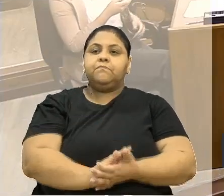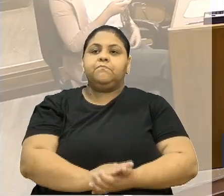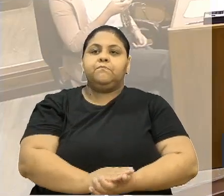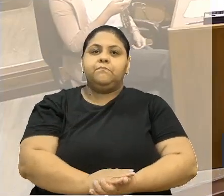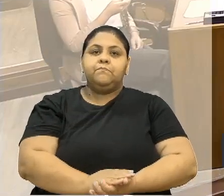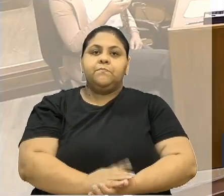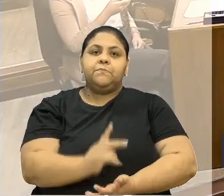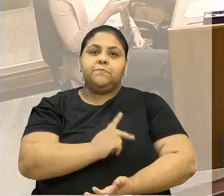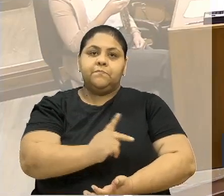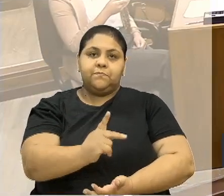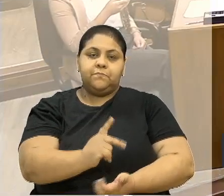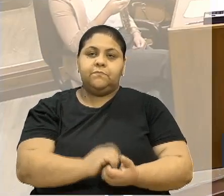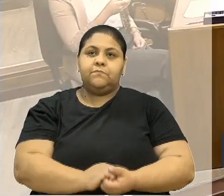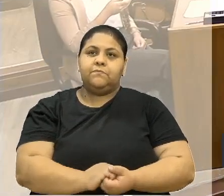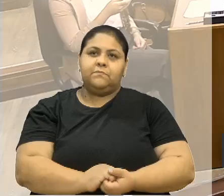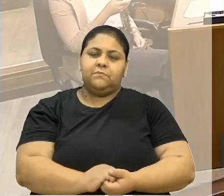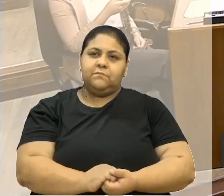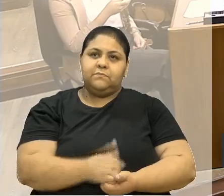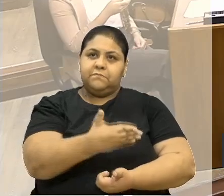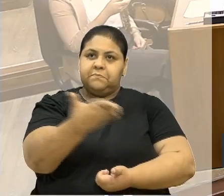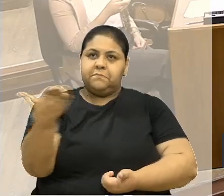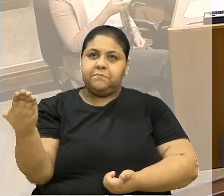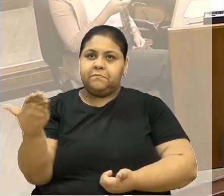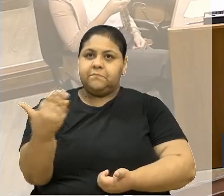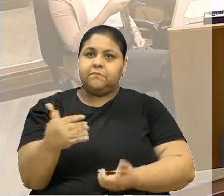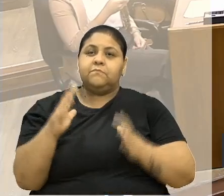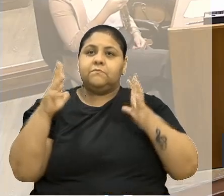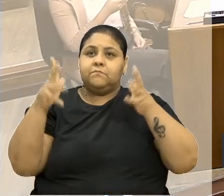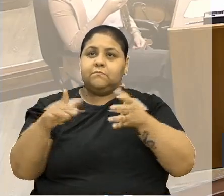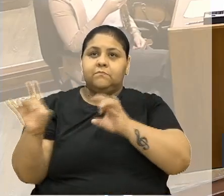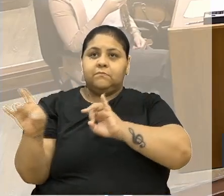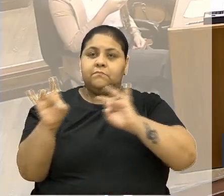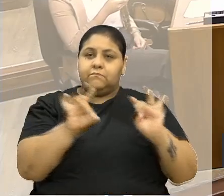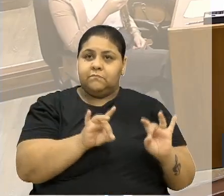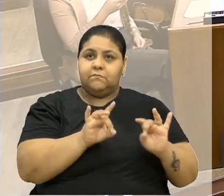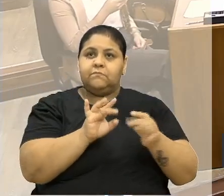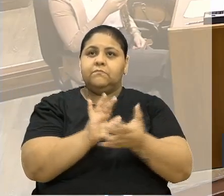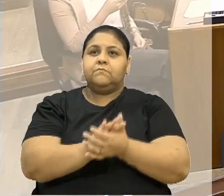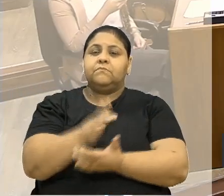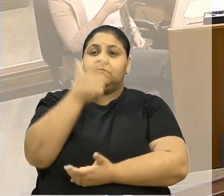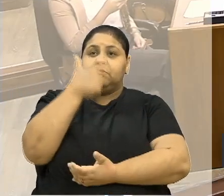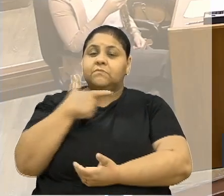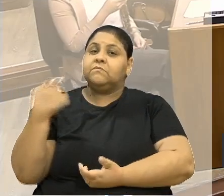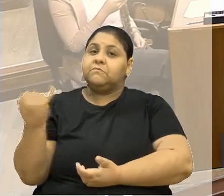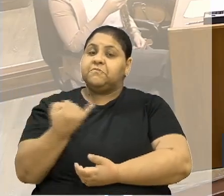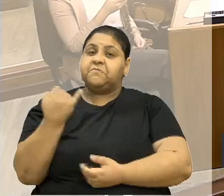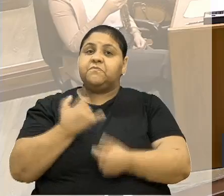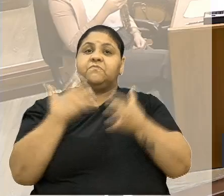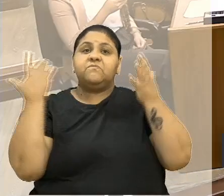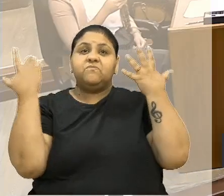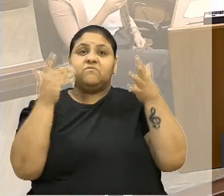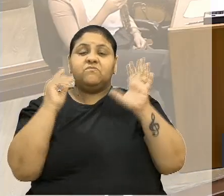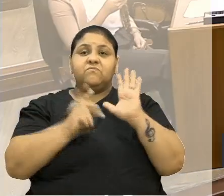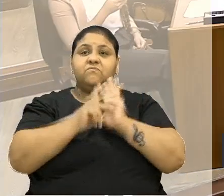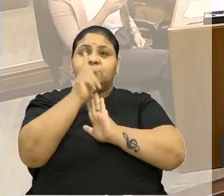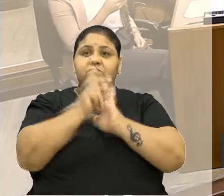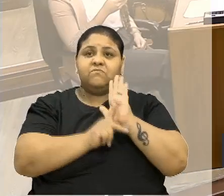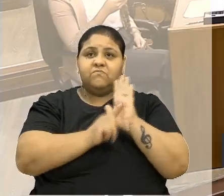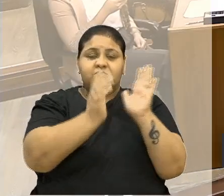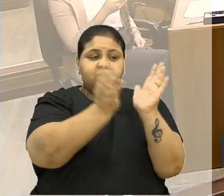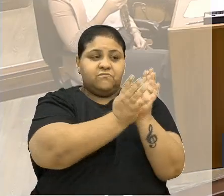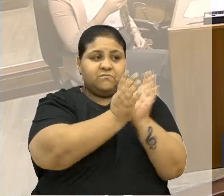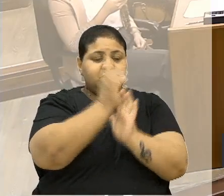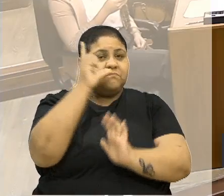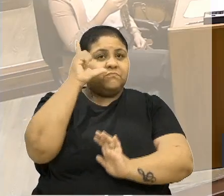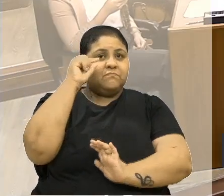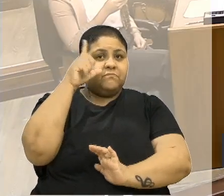Senhor presidente, nobres pares, a todos que nos acompanham, acho importante parabenizar o projeto do colega